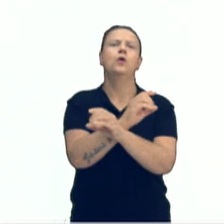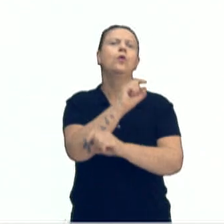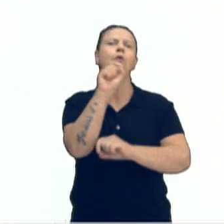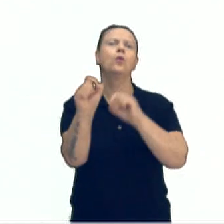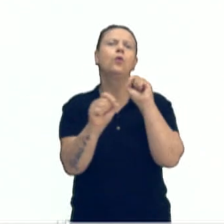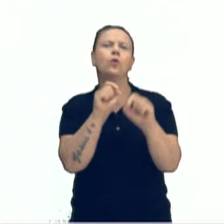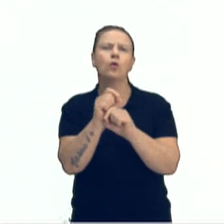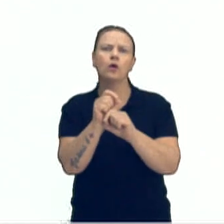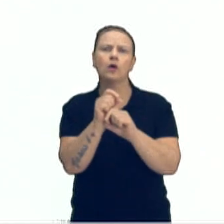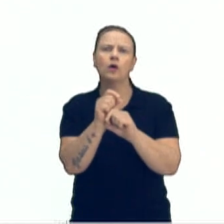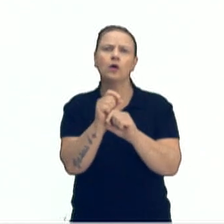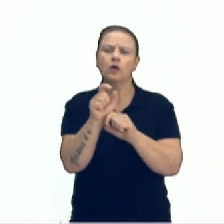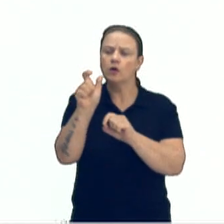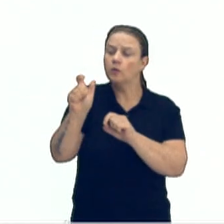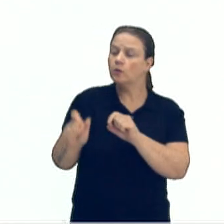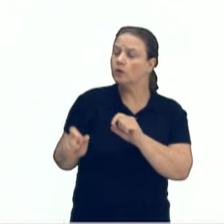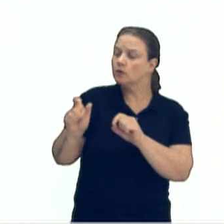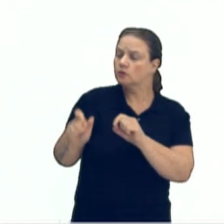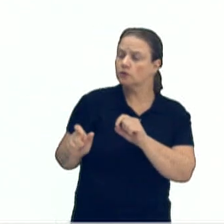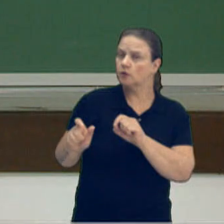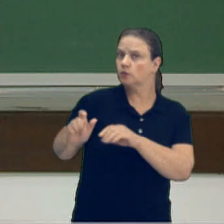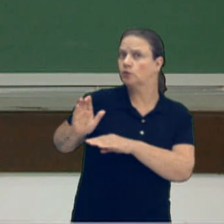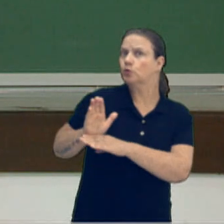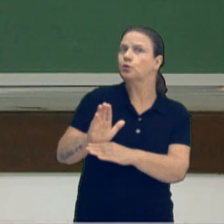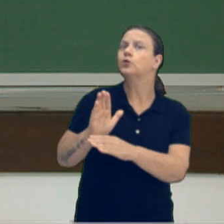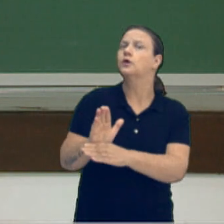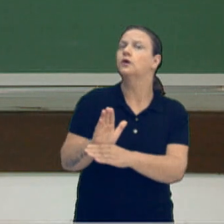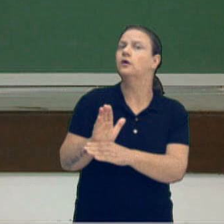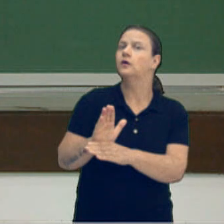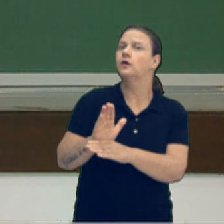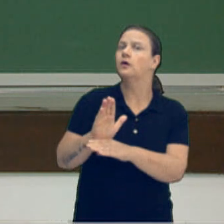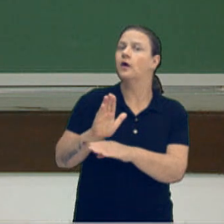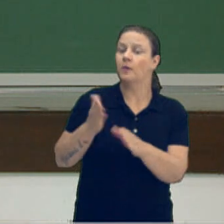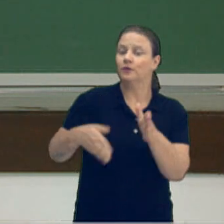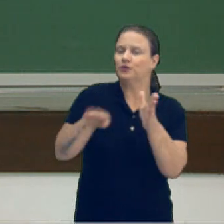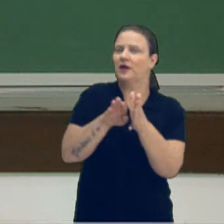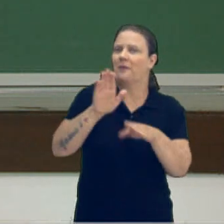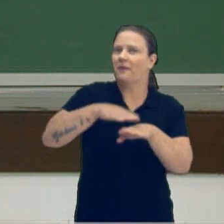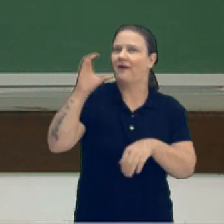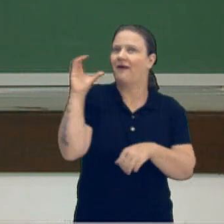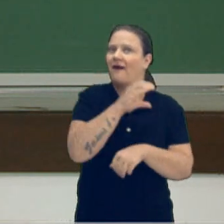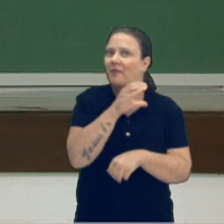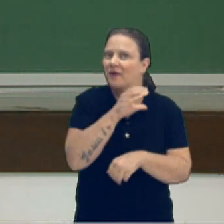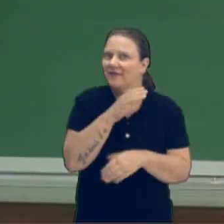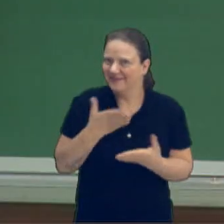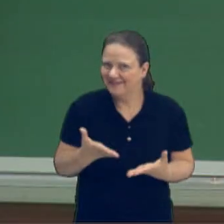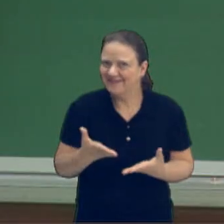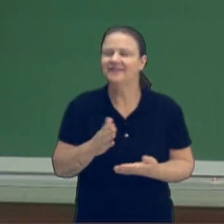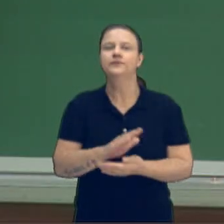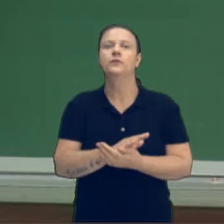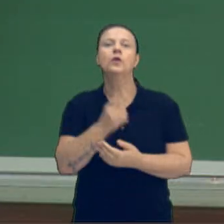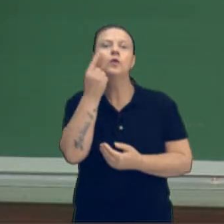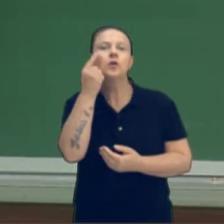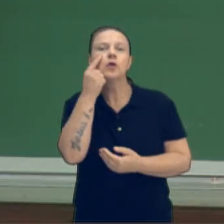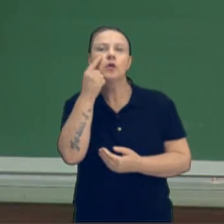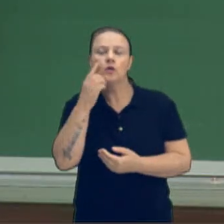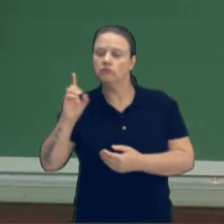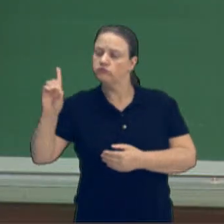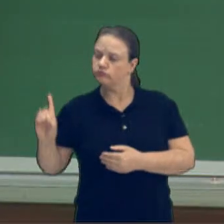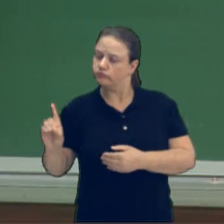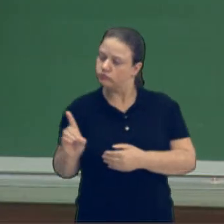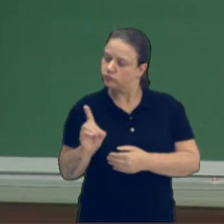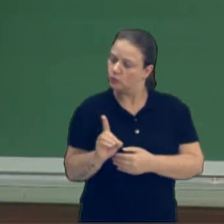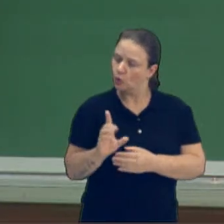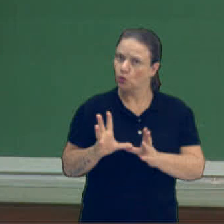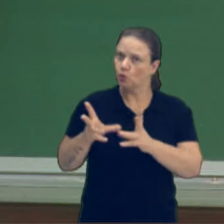corredor estaria sendo beneficiado? Então, volta um pouquinho aqui no desenho. Vamos pensar que todo mundo vai sair desse ponto